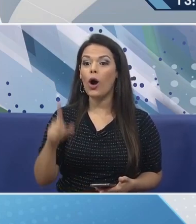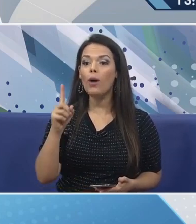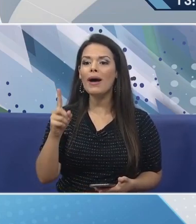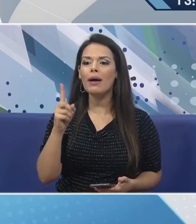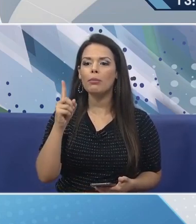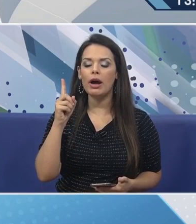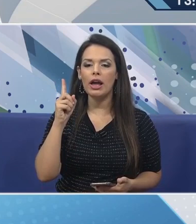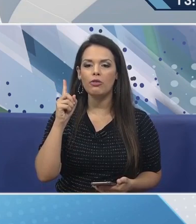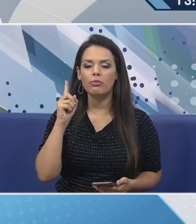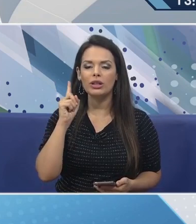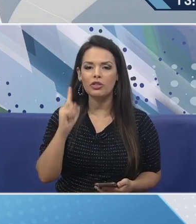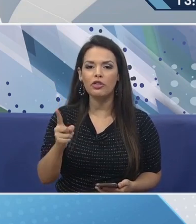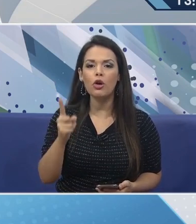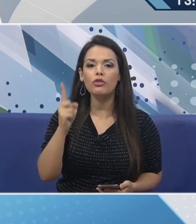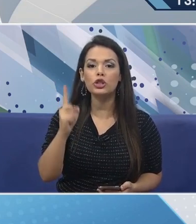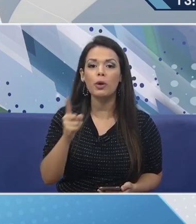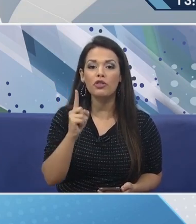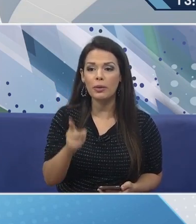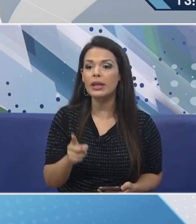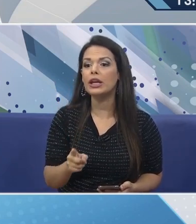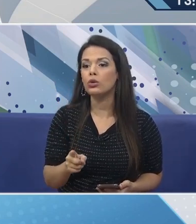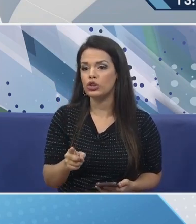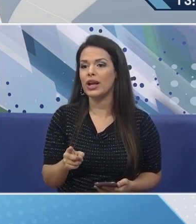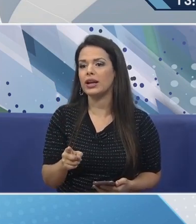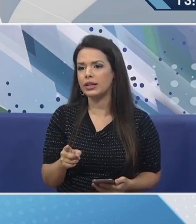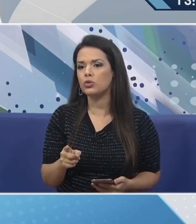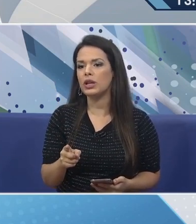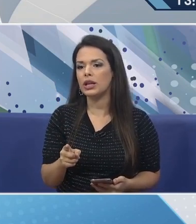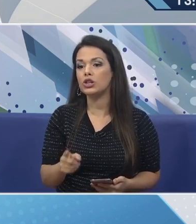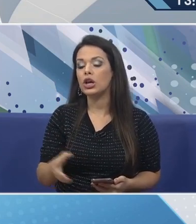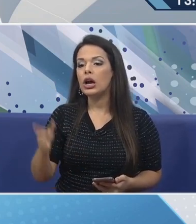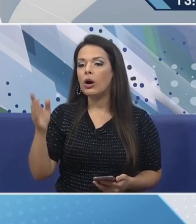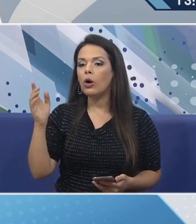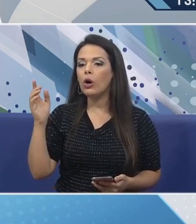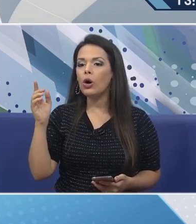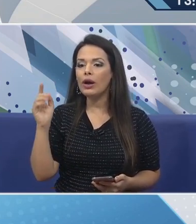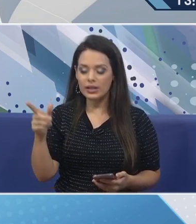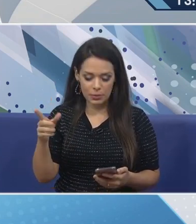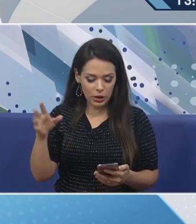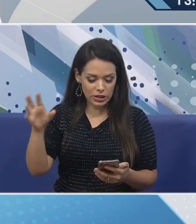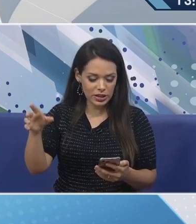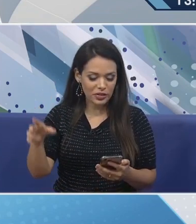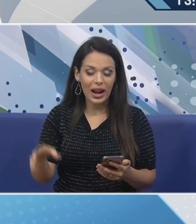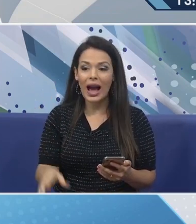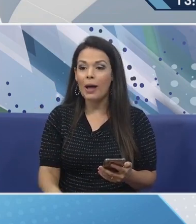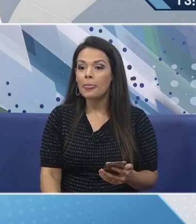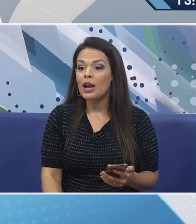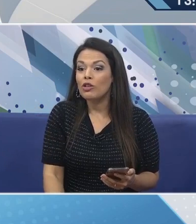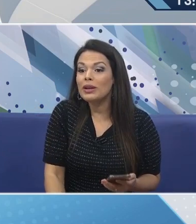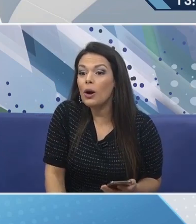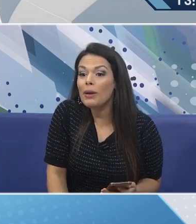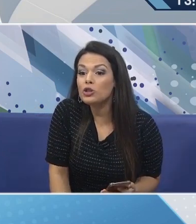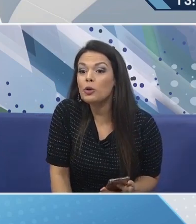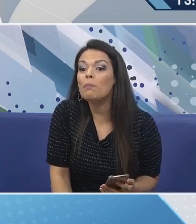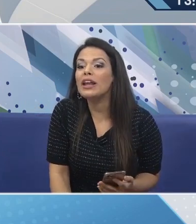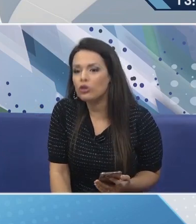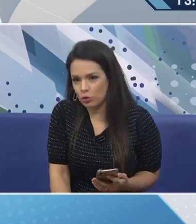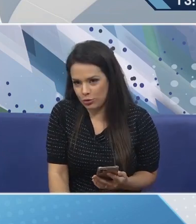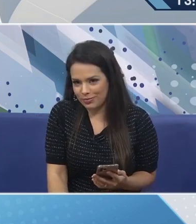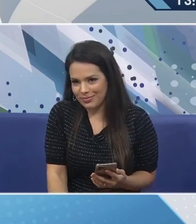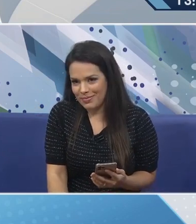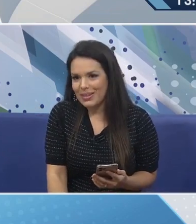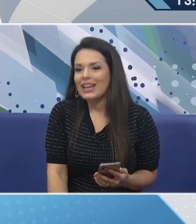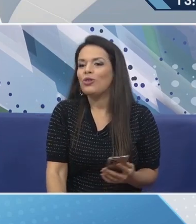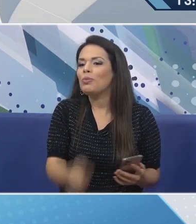gloriosas. Ó, Botafogo Futebol Feminino, o Instagram das meninas. Ô Casimiro, antes de você falar, vou mandar um beijo pro